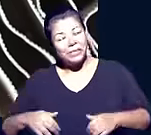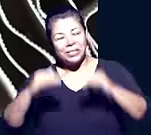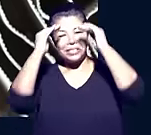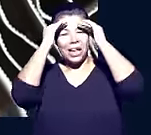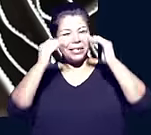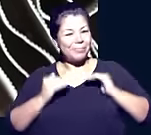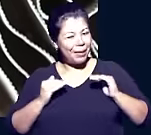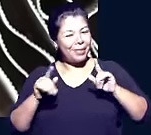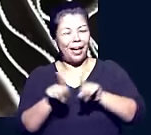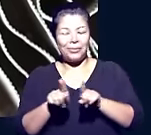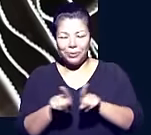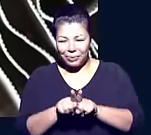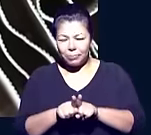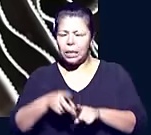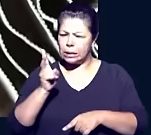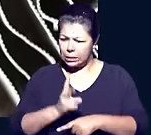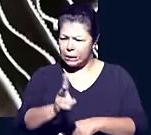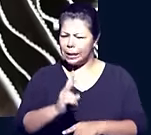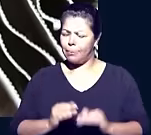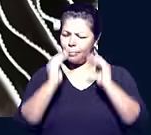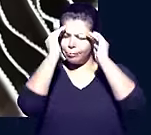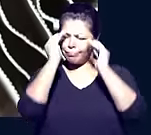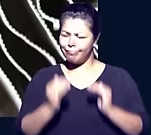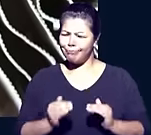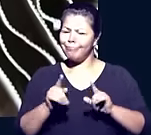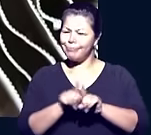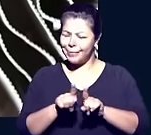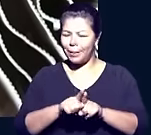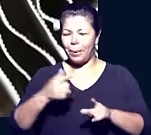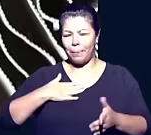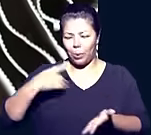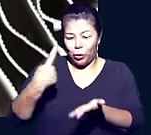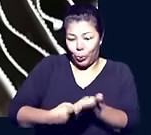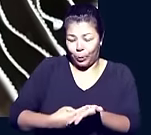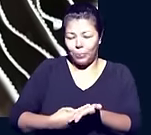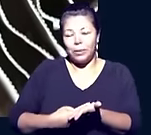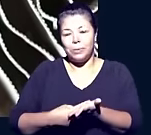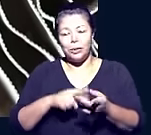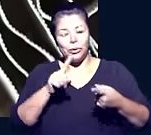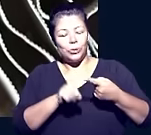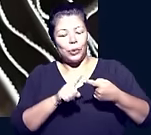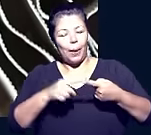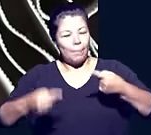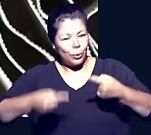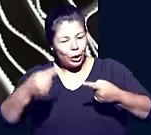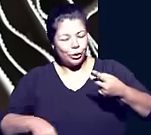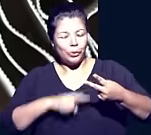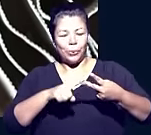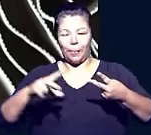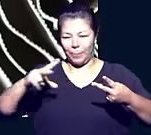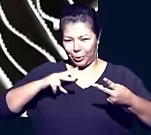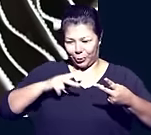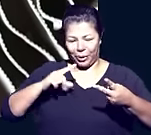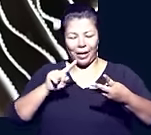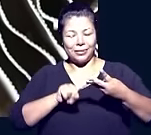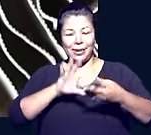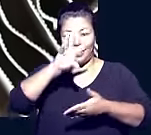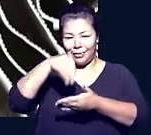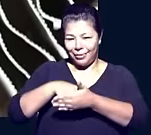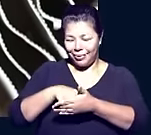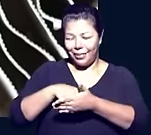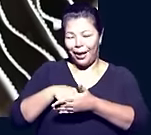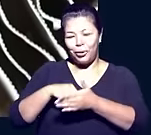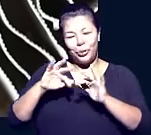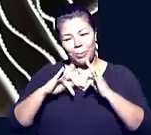sempre tratei honrando meus compromissos todos os dias políticos pessoais de relacionamento dentro da casa e com o país com